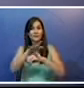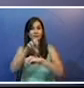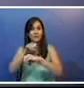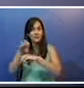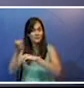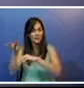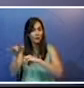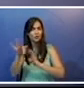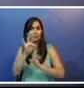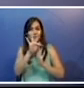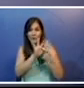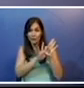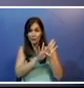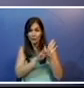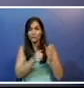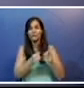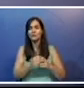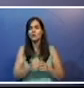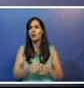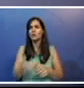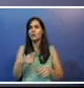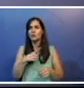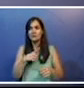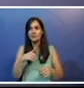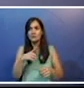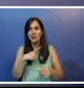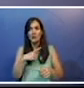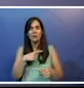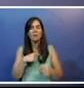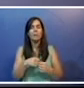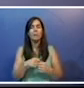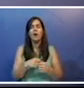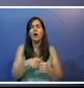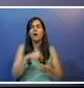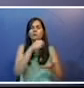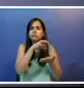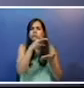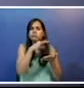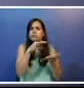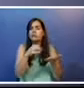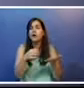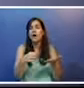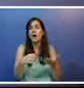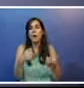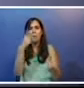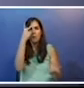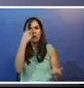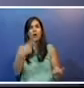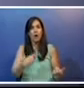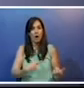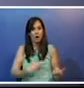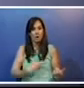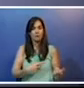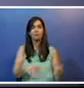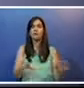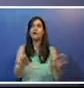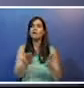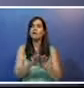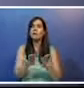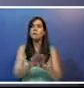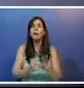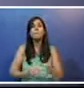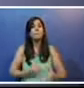gêneros textuais. Então, nós temos relato de experiência pessoal, quando você conta alguma coisa. Nós temos o gênero